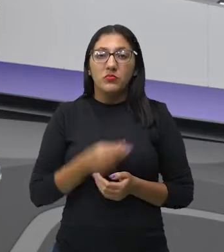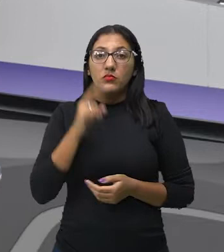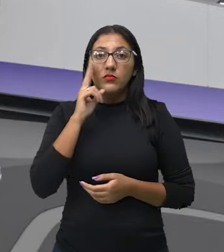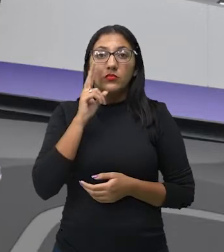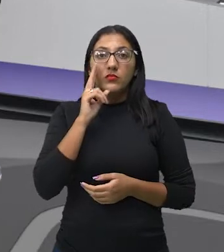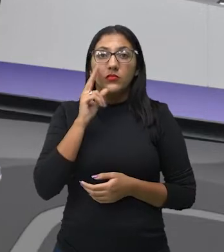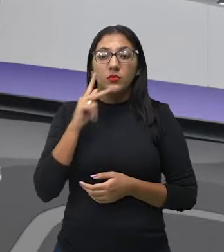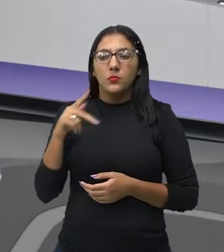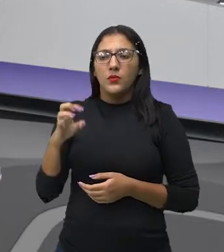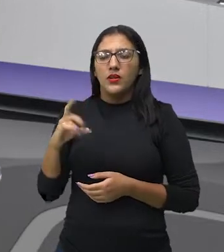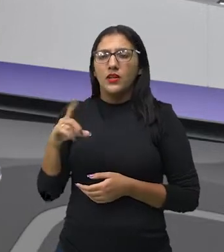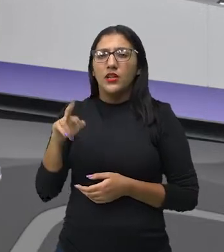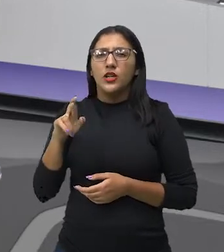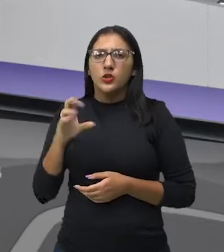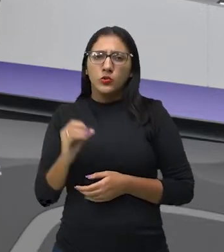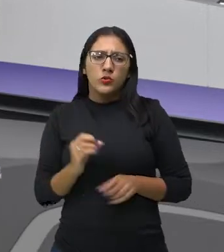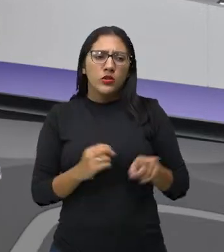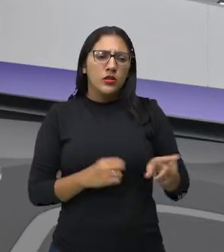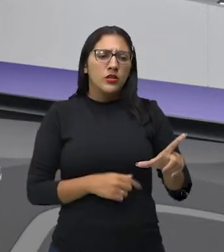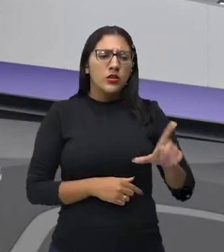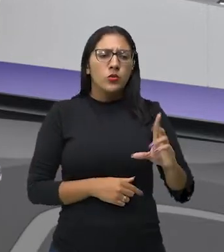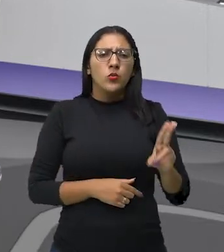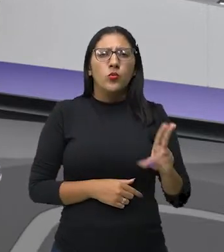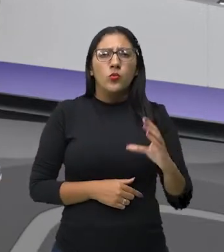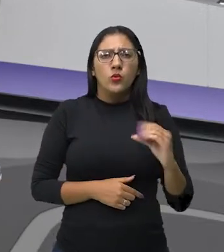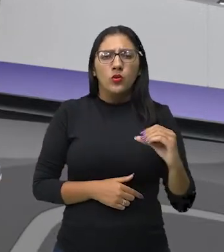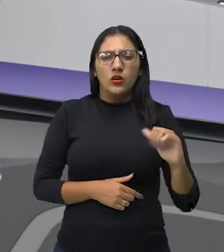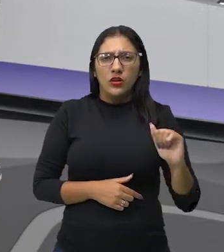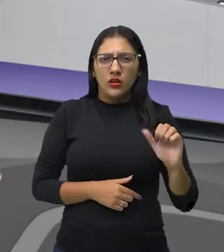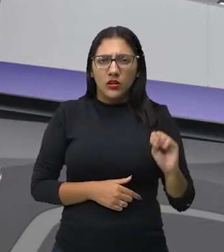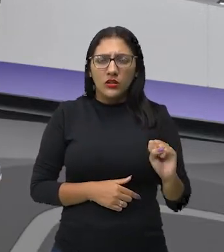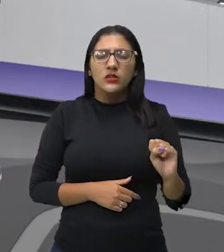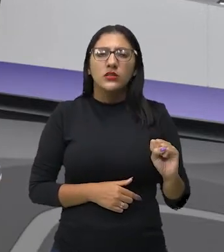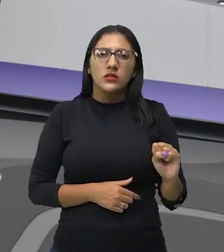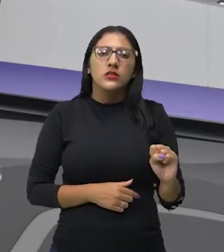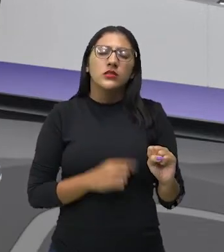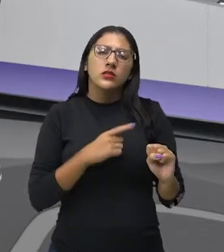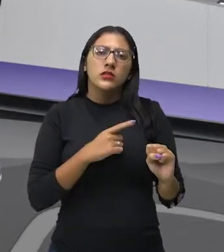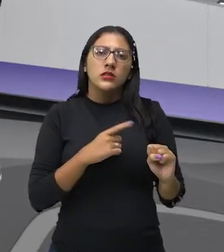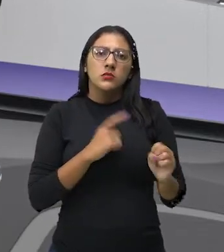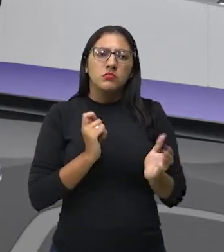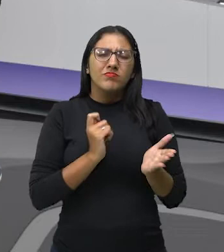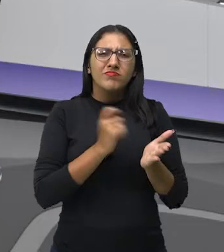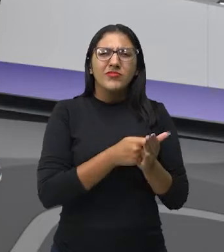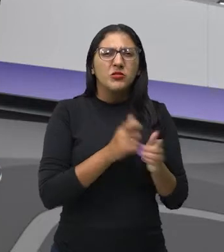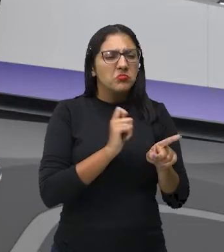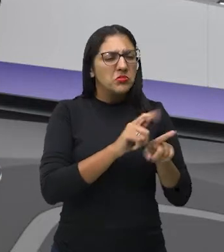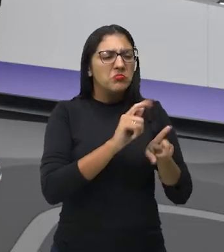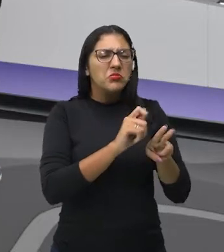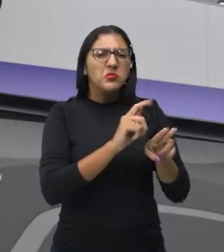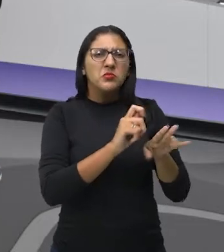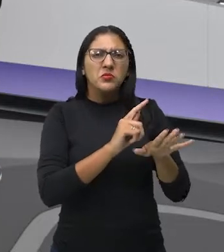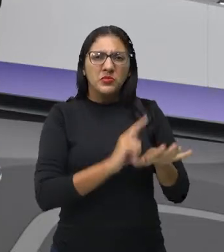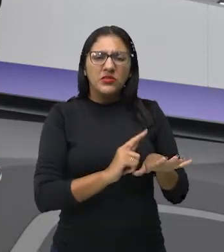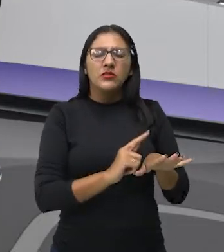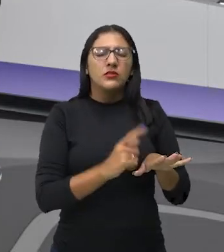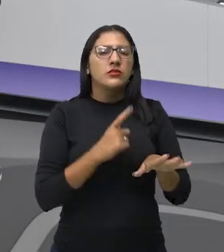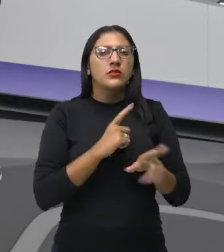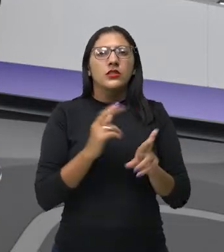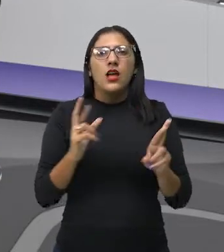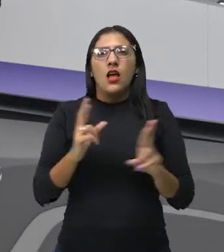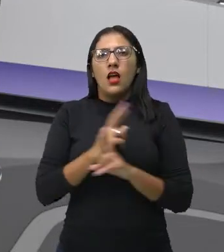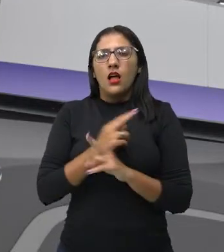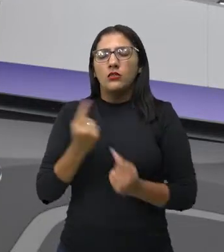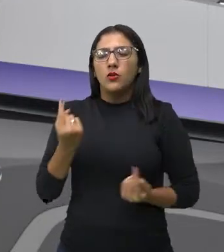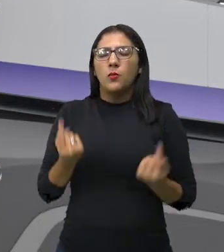emprestou um dinheiro e pagou juro por esse dinheiro. E aí o Lucas, né, que no final ele comprou uma coisa parcelado. Comprar parcelado vai dar a